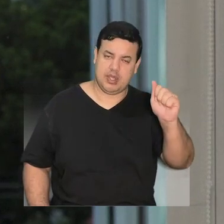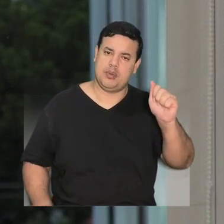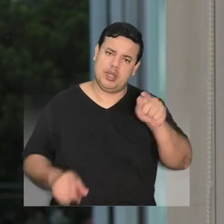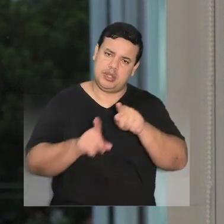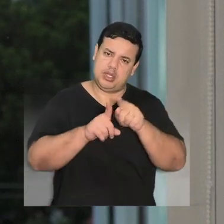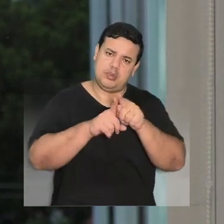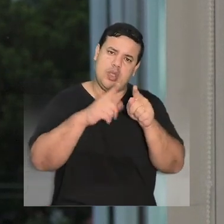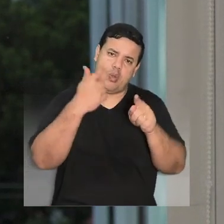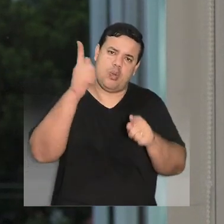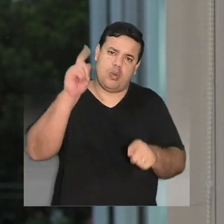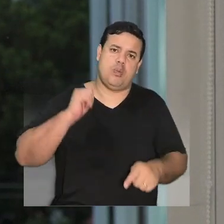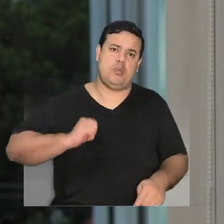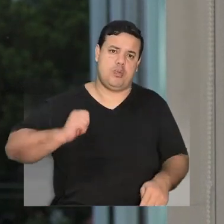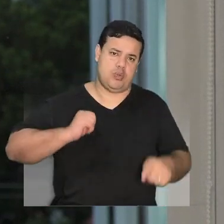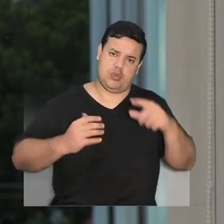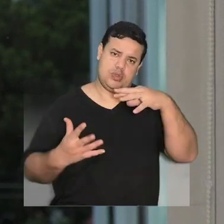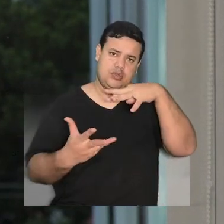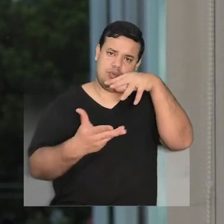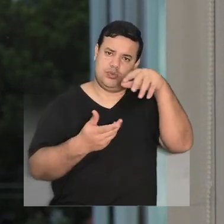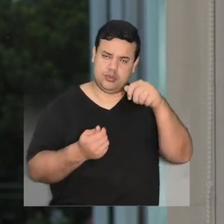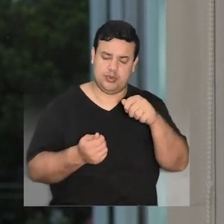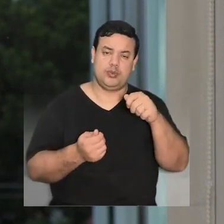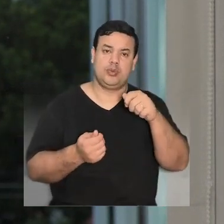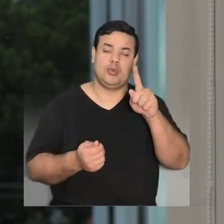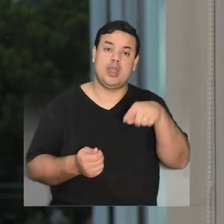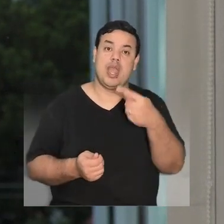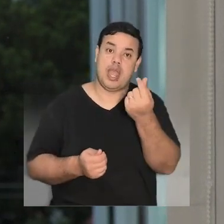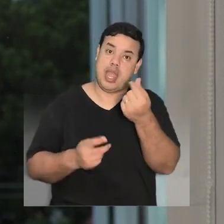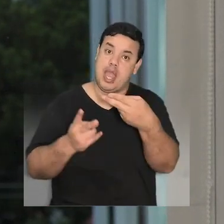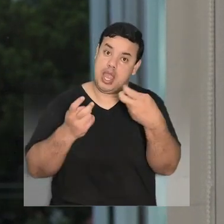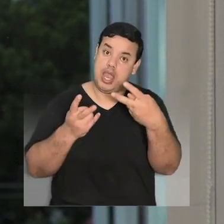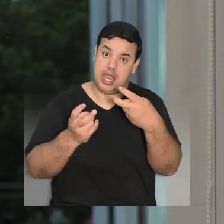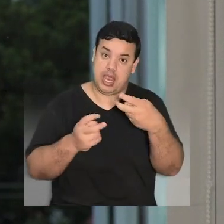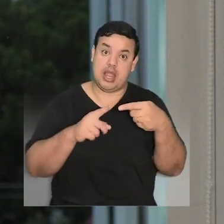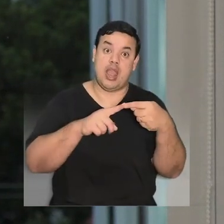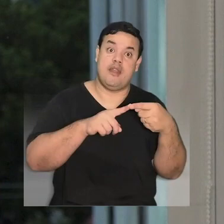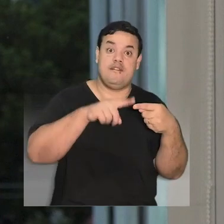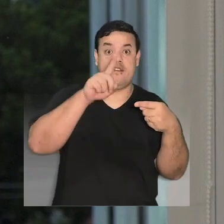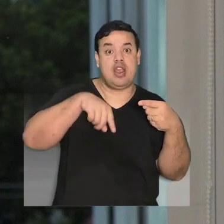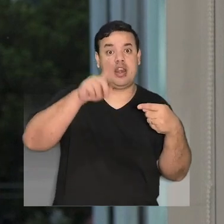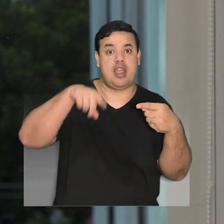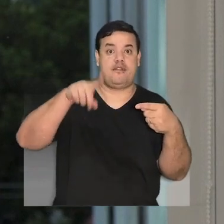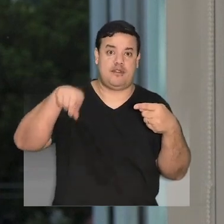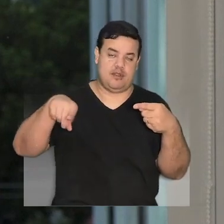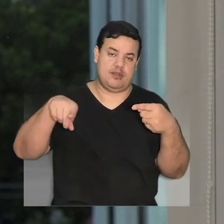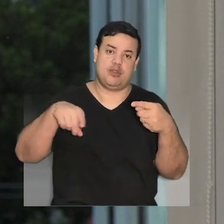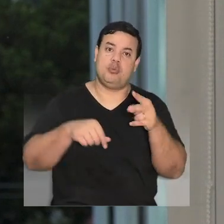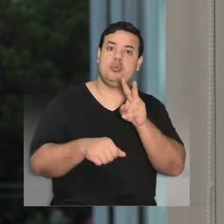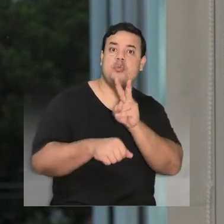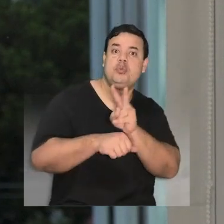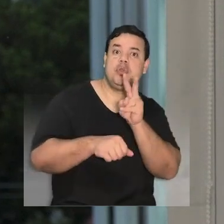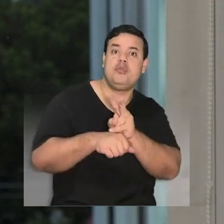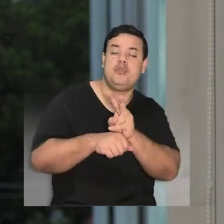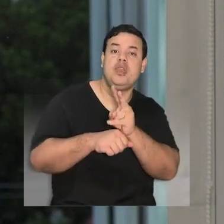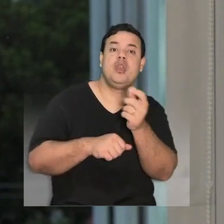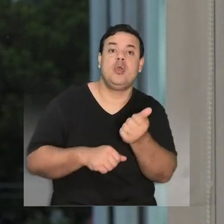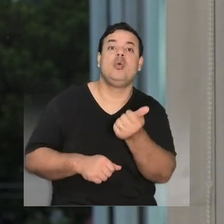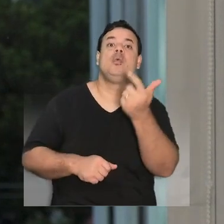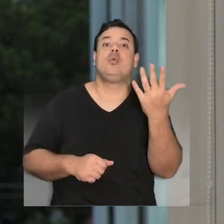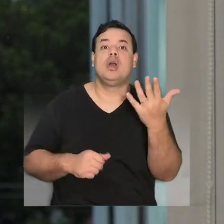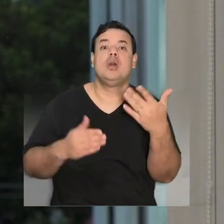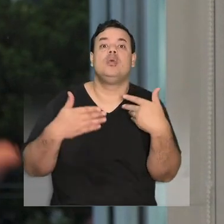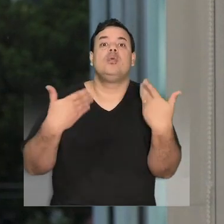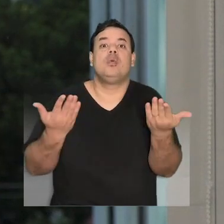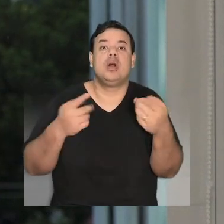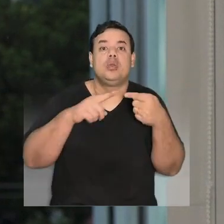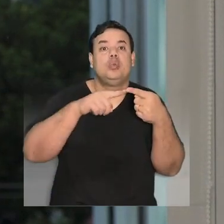qualquer bolsa. Por se tratar de renda variável, como eu já falei em um outro vídeo aqui no canal, é variável e não temos como